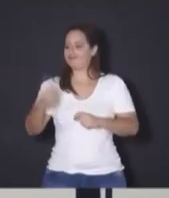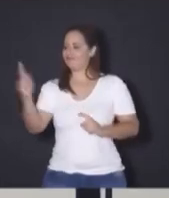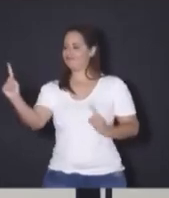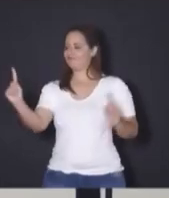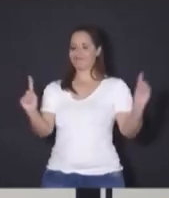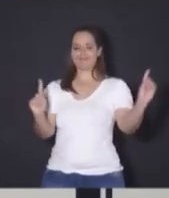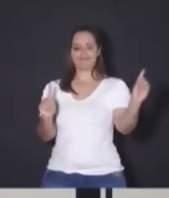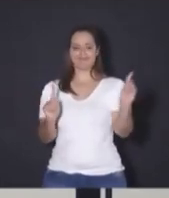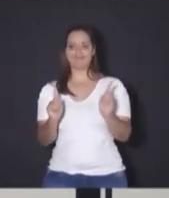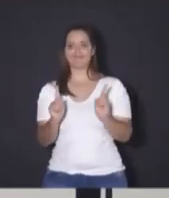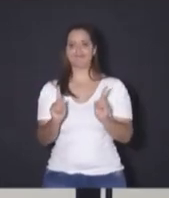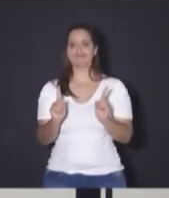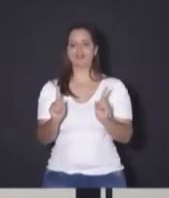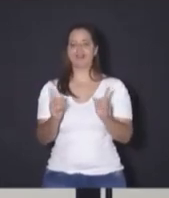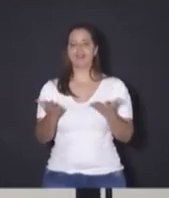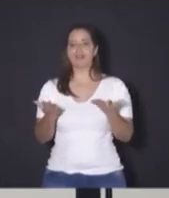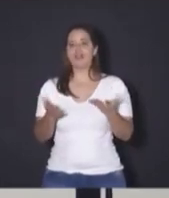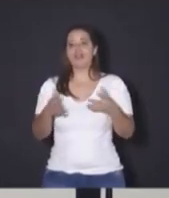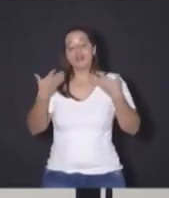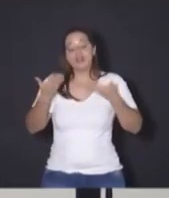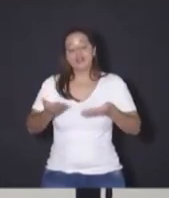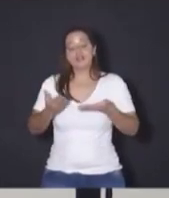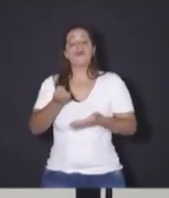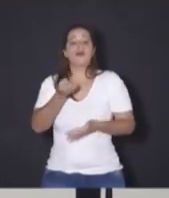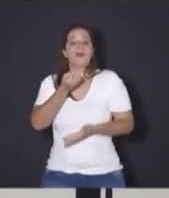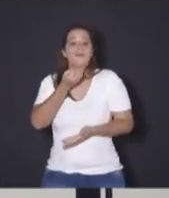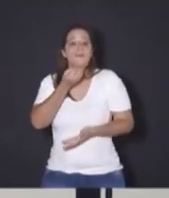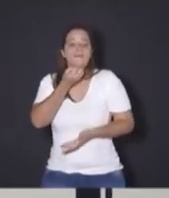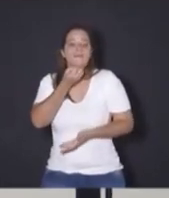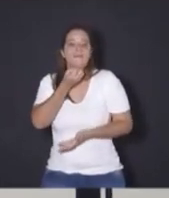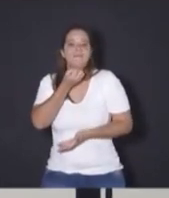pessoas, né? Então é muito bom